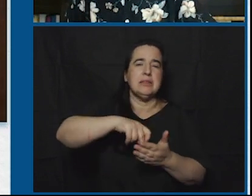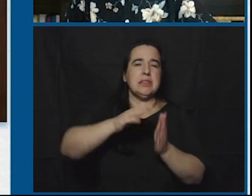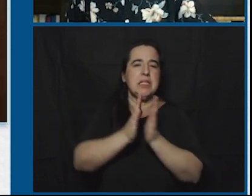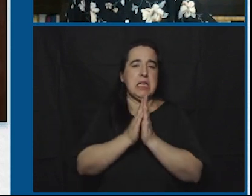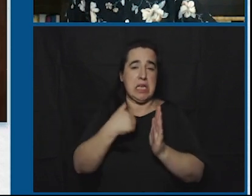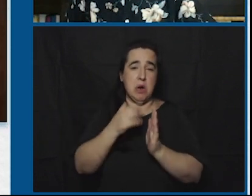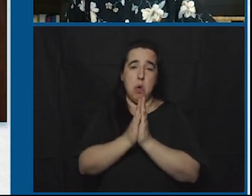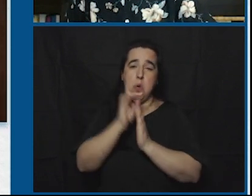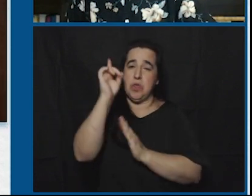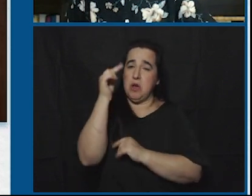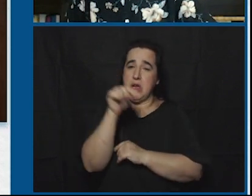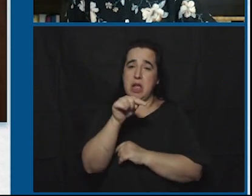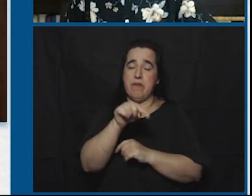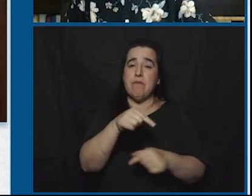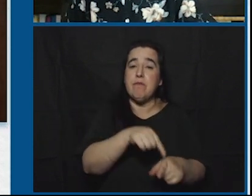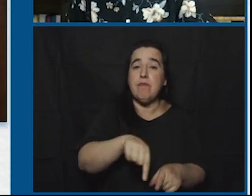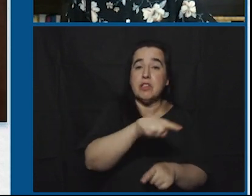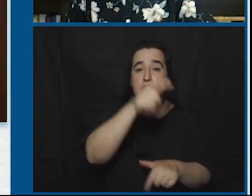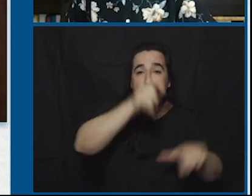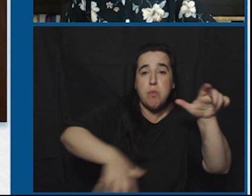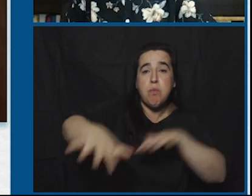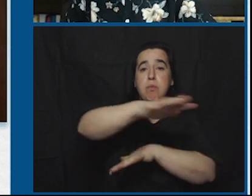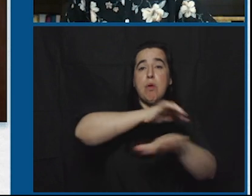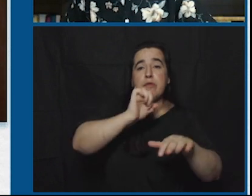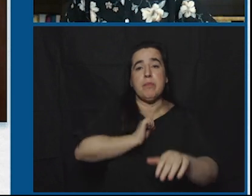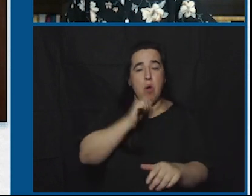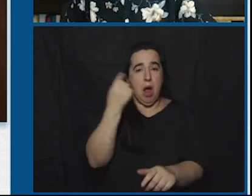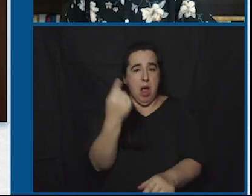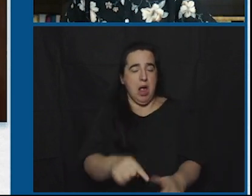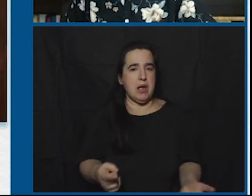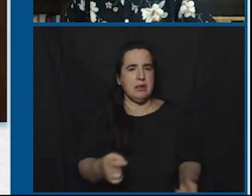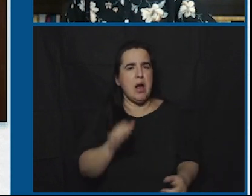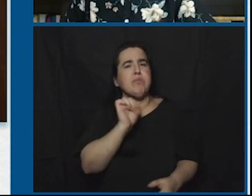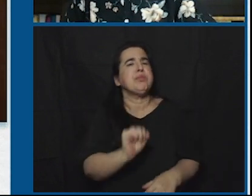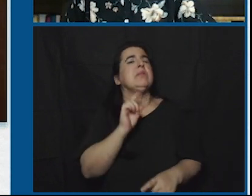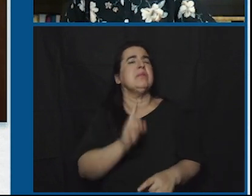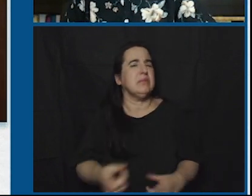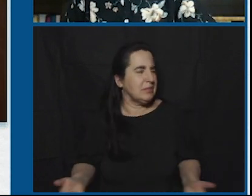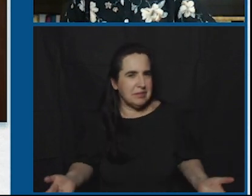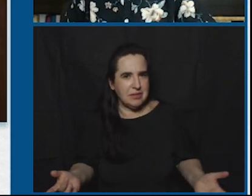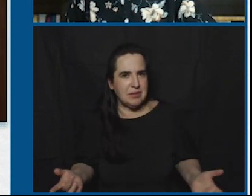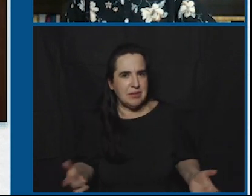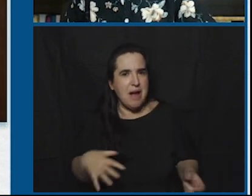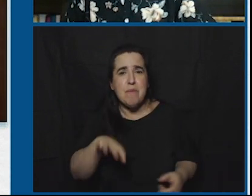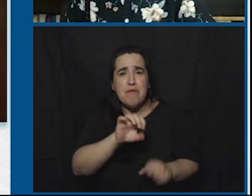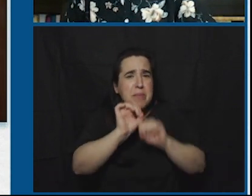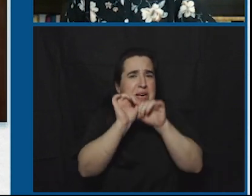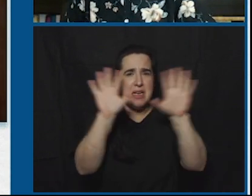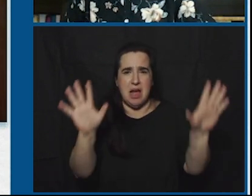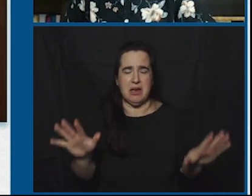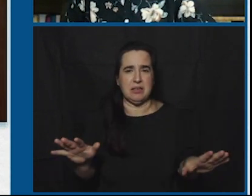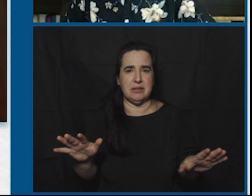por Deus, e vós me sereis por povo. O que é que isto quer dizer de uma forma tremendamente